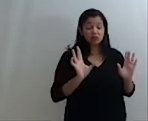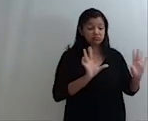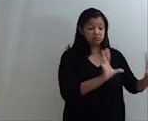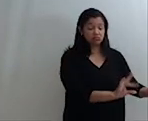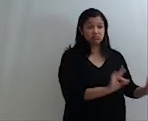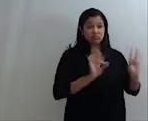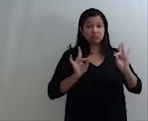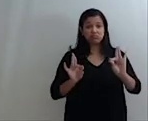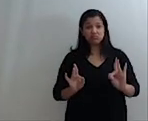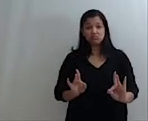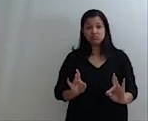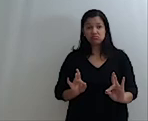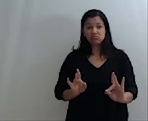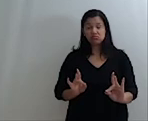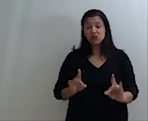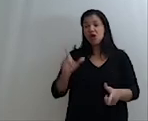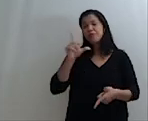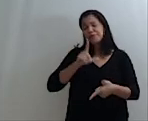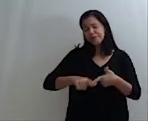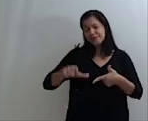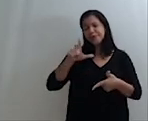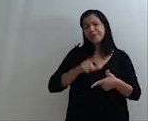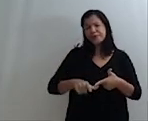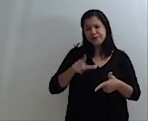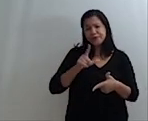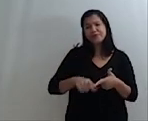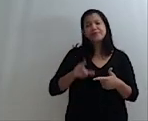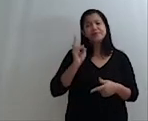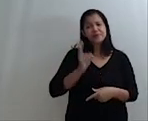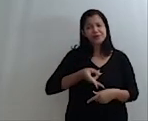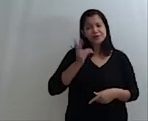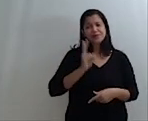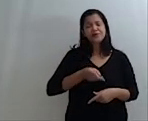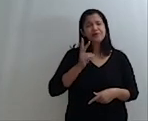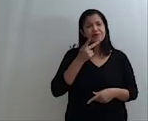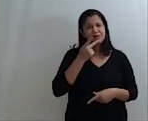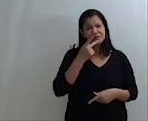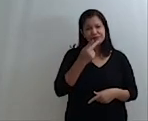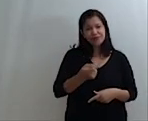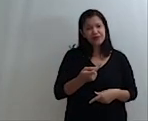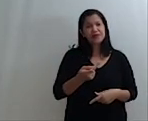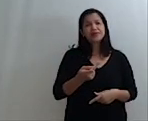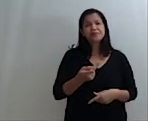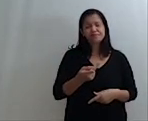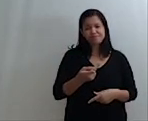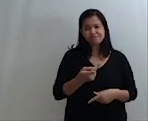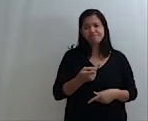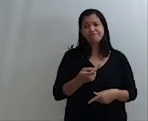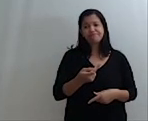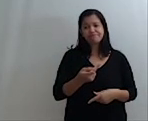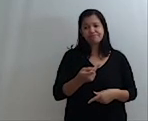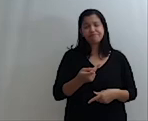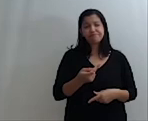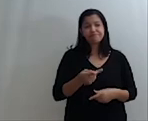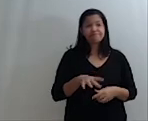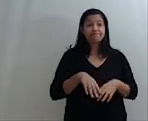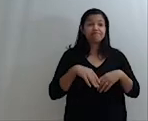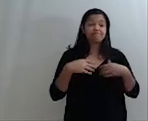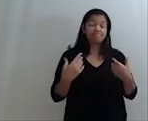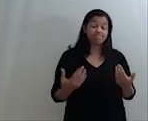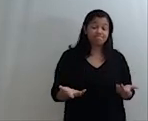que é um outro problema que a gente vê com muita frequência em Atos de reconhecimento né e Outros Atos inquisit Então veja essa